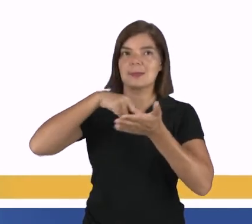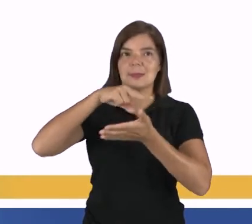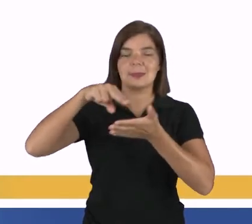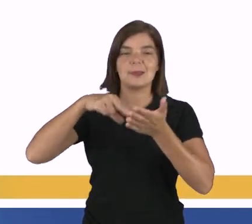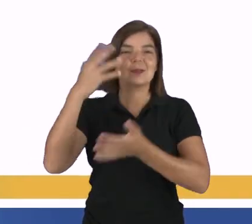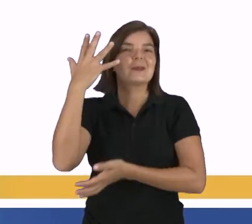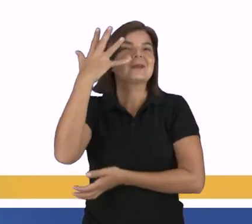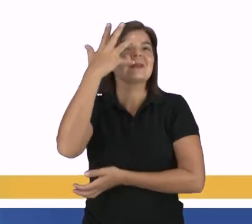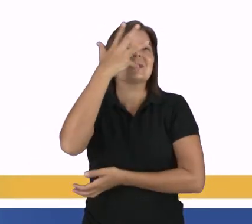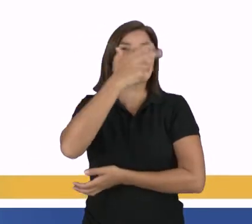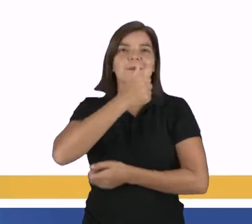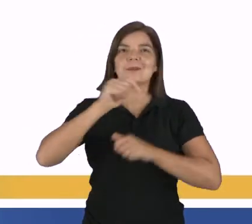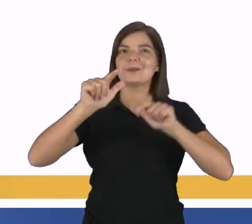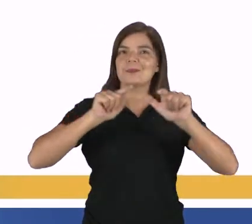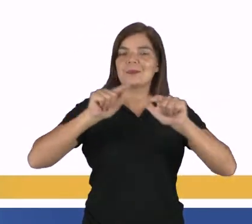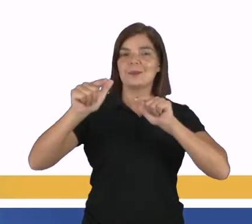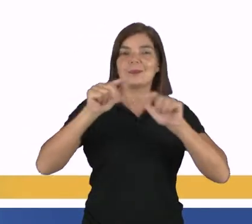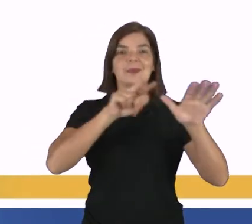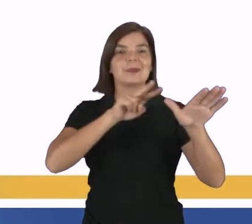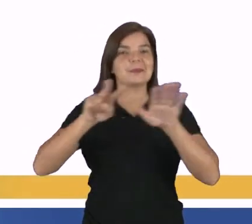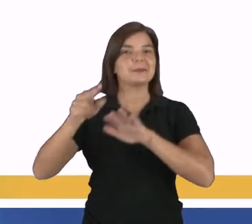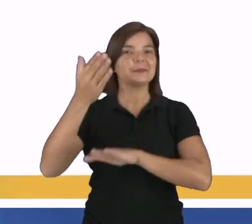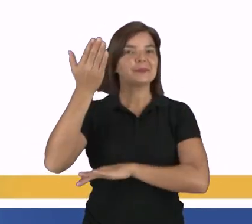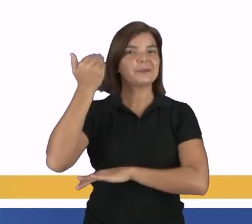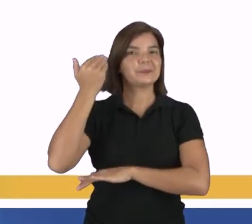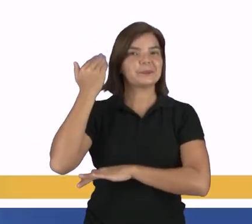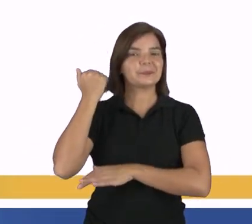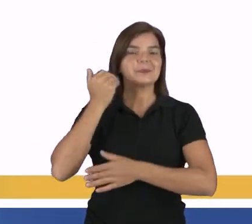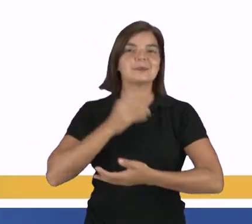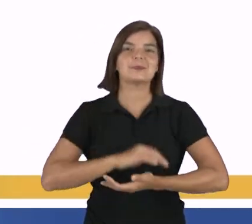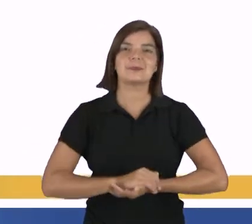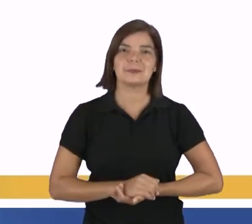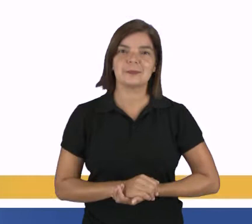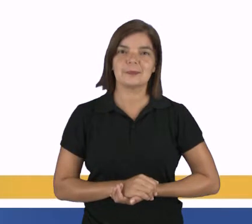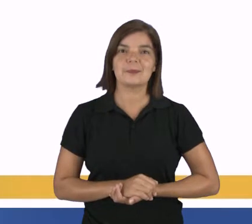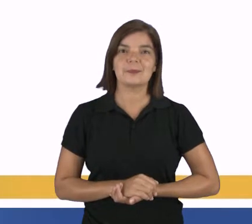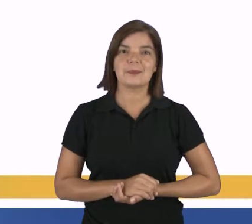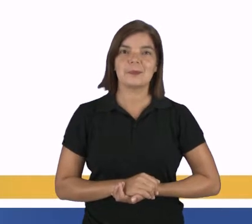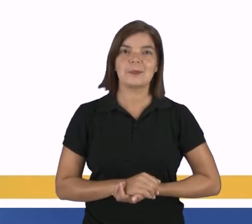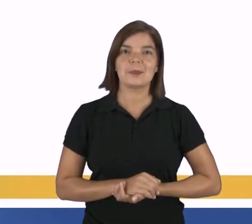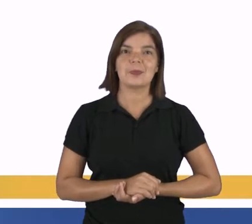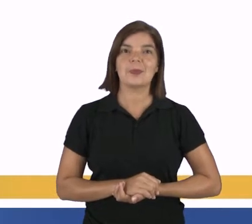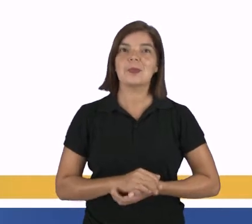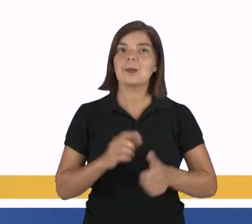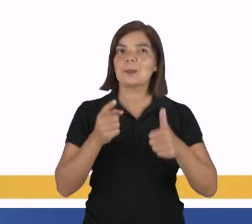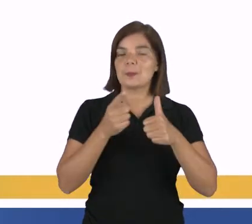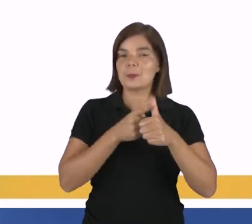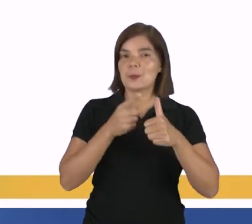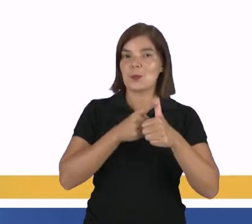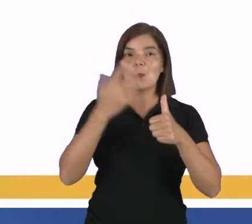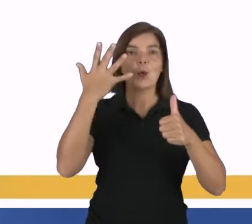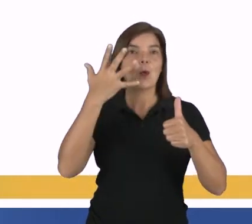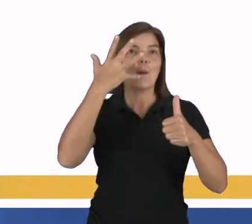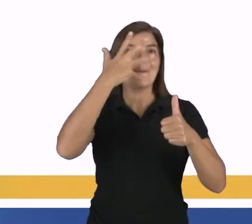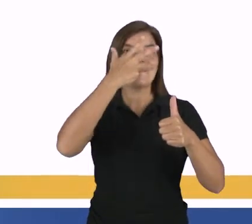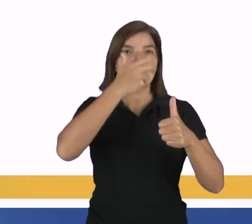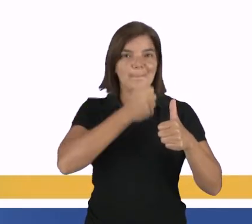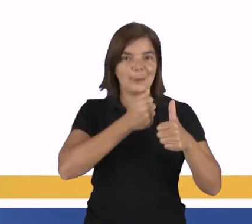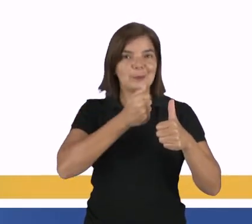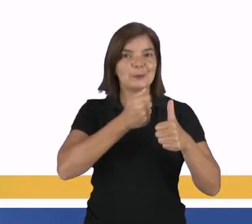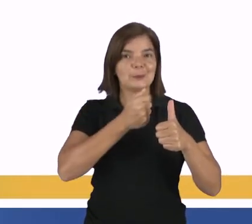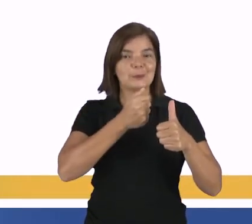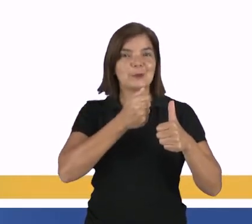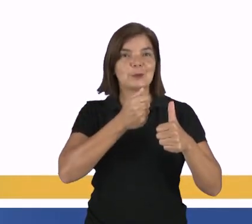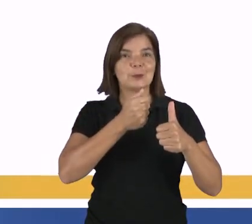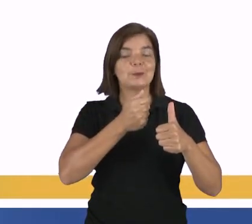eles dançaram lindamente na TV semana passada. Beautifully veio primeiro, que é o advérbio de